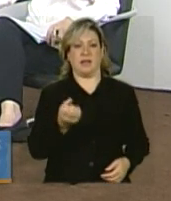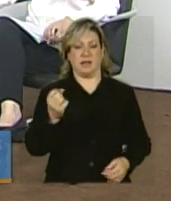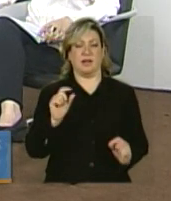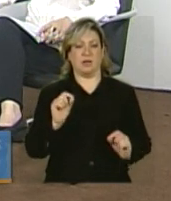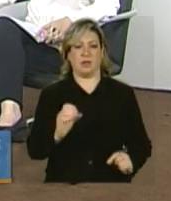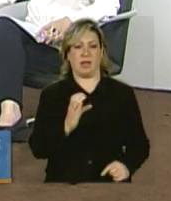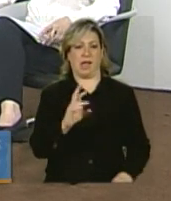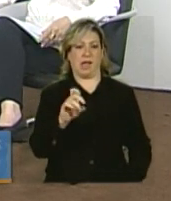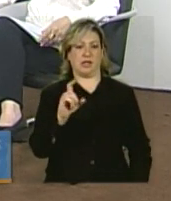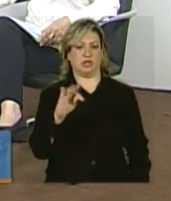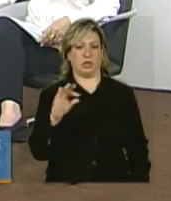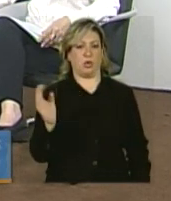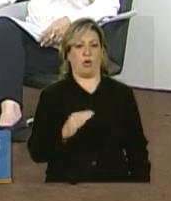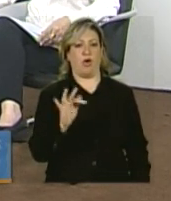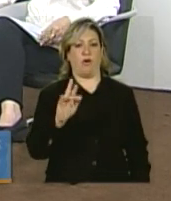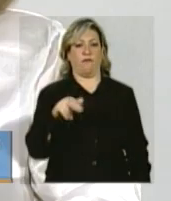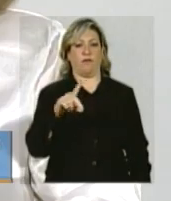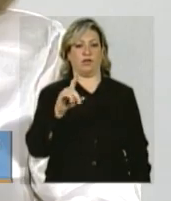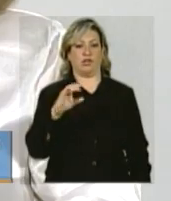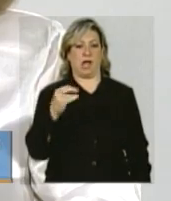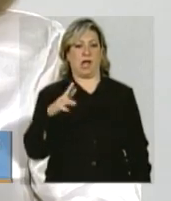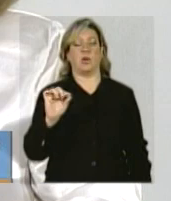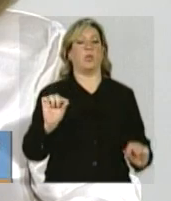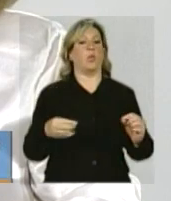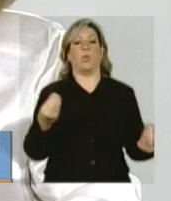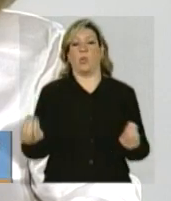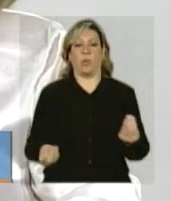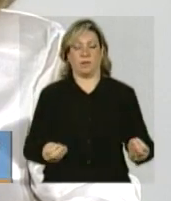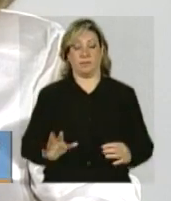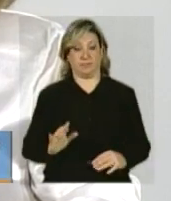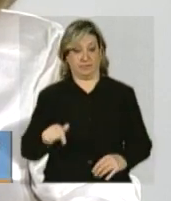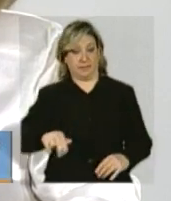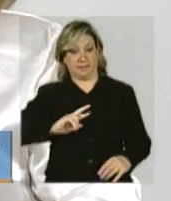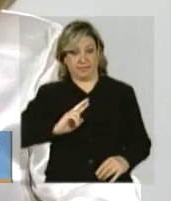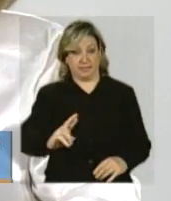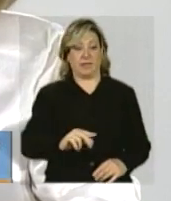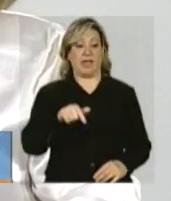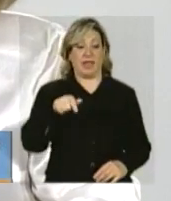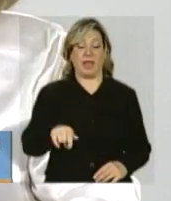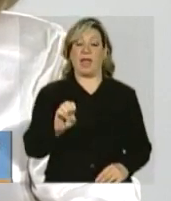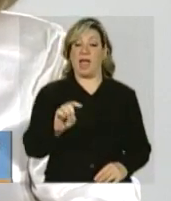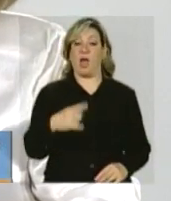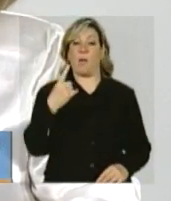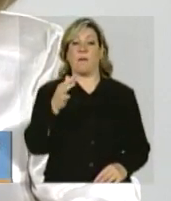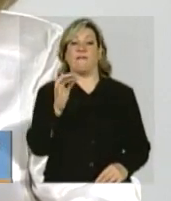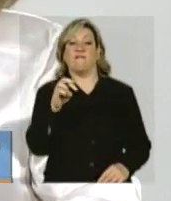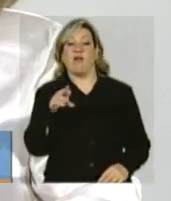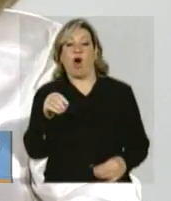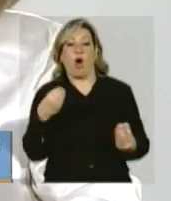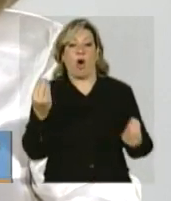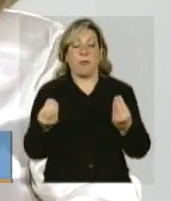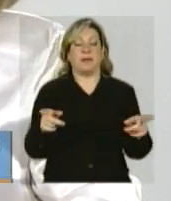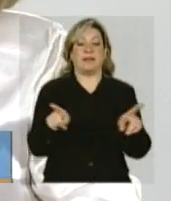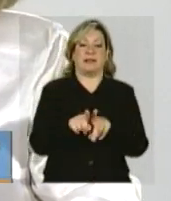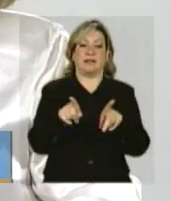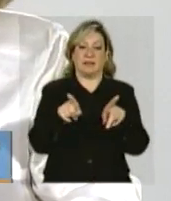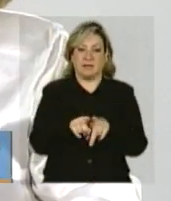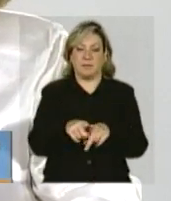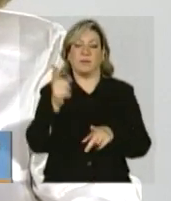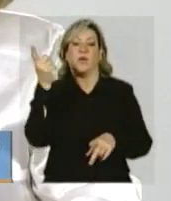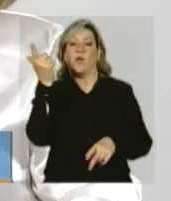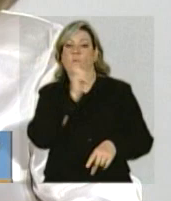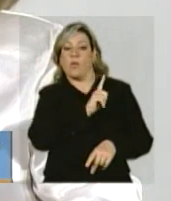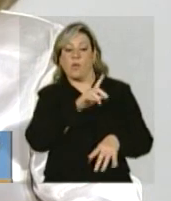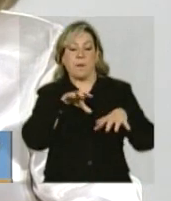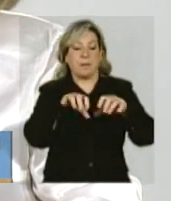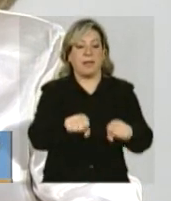Fundiário? O Programa Nacional de Crédito Fundiário é uma forma também de acesso à terra